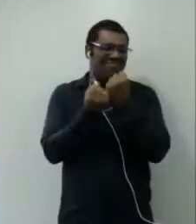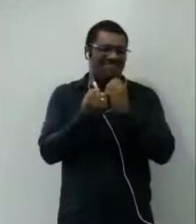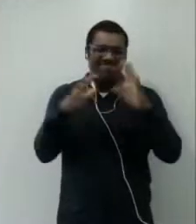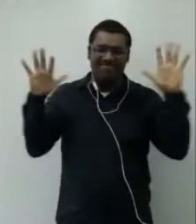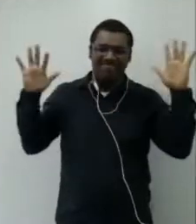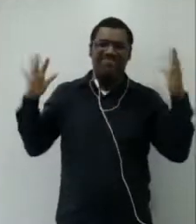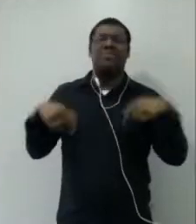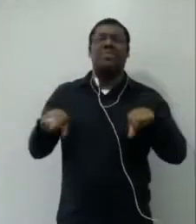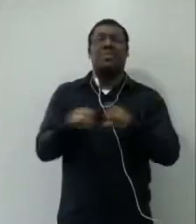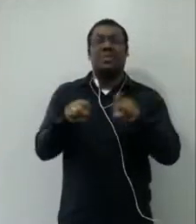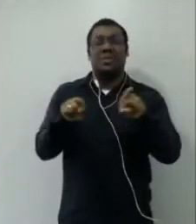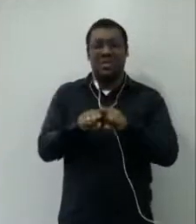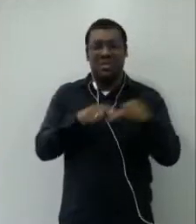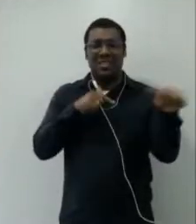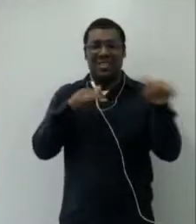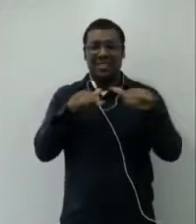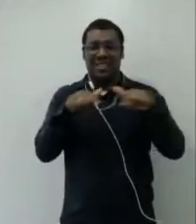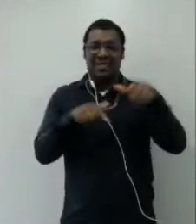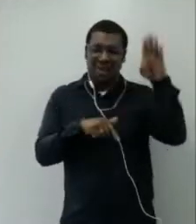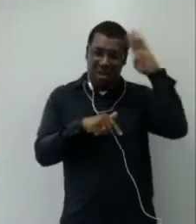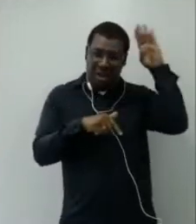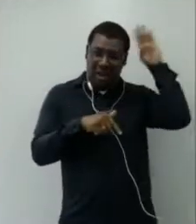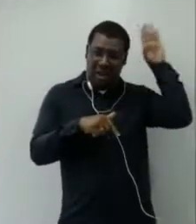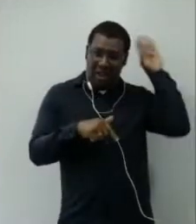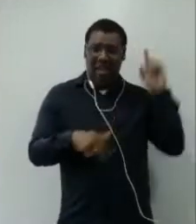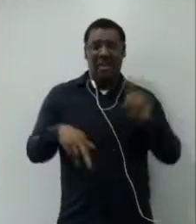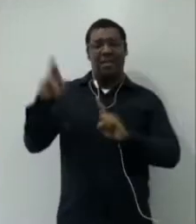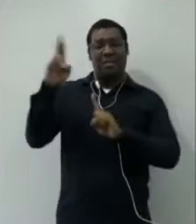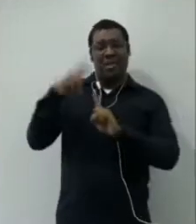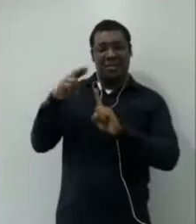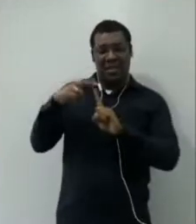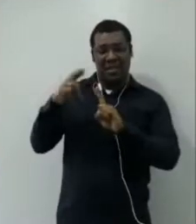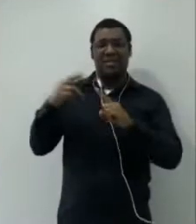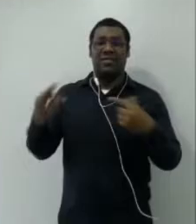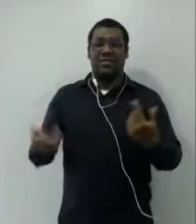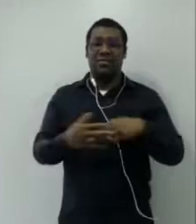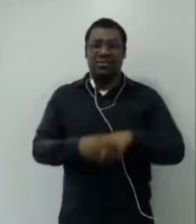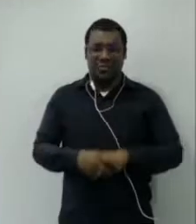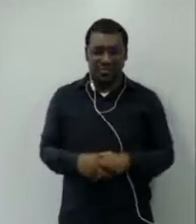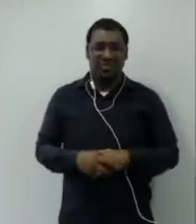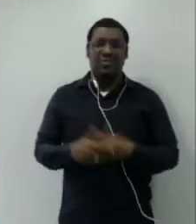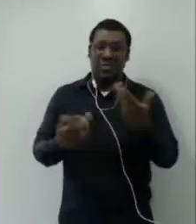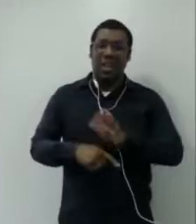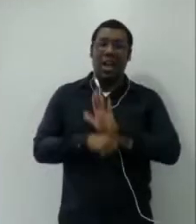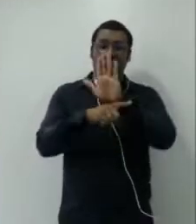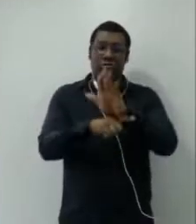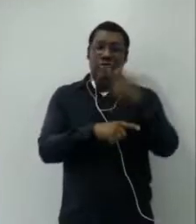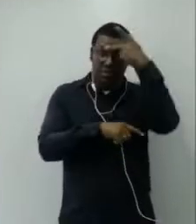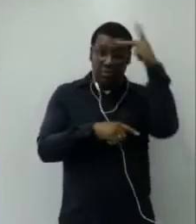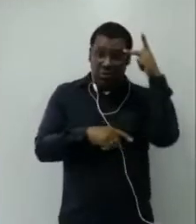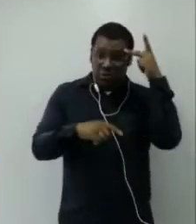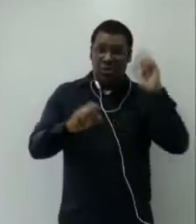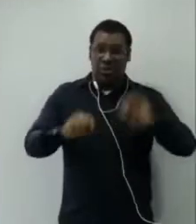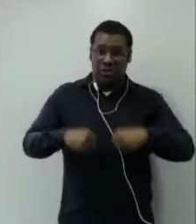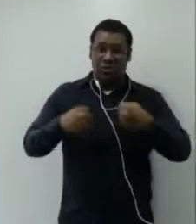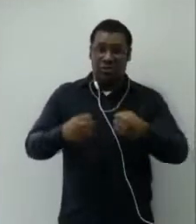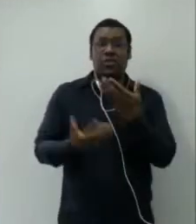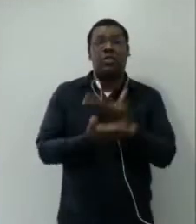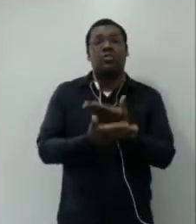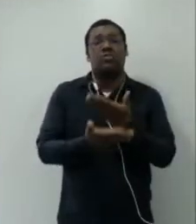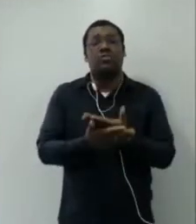acadêmica de referência para todos os que se dedicam a estudar, dentre outros temas, responsabilidade civil,